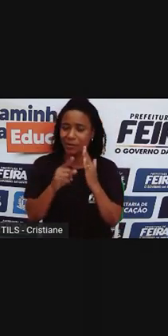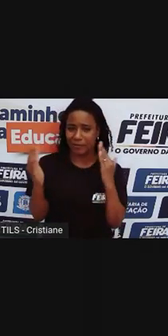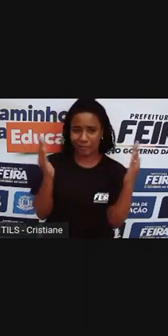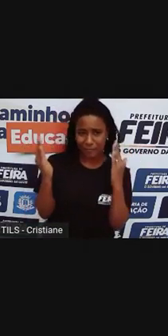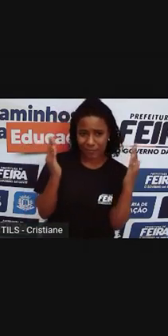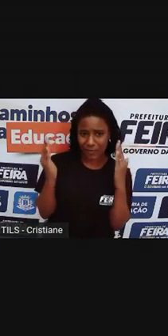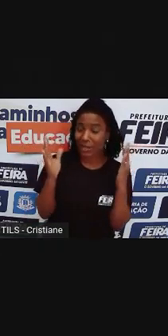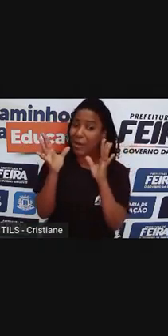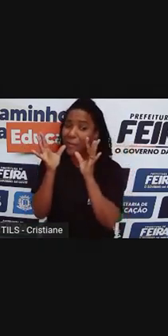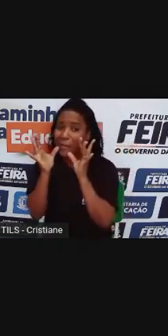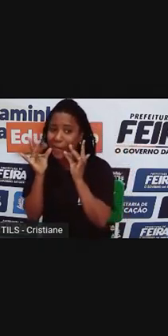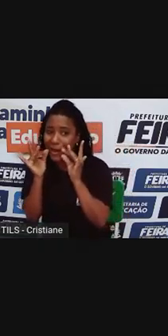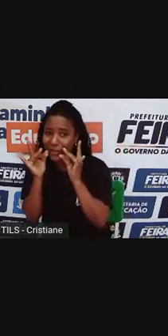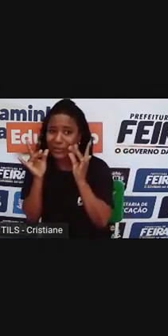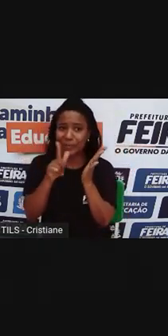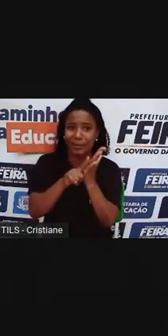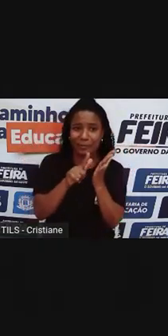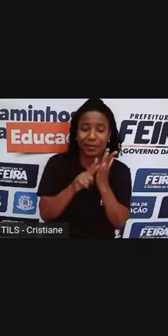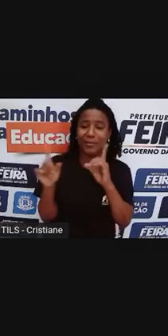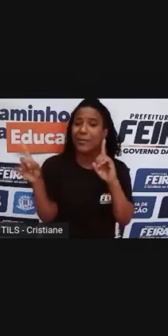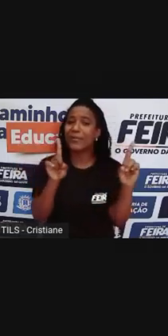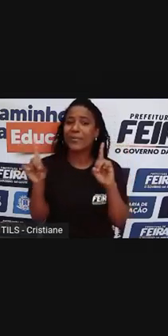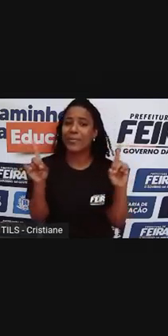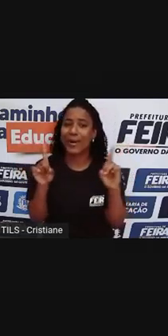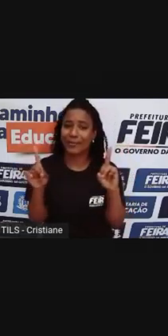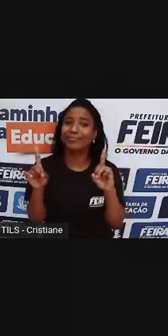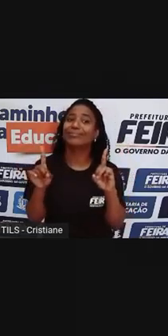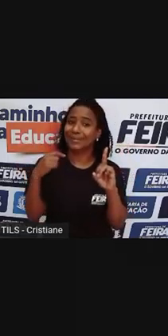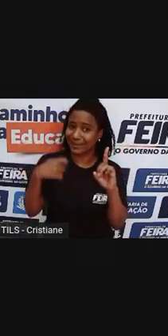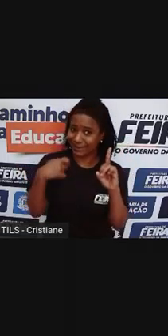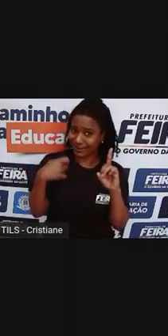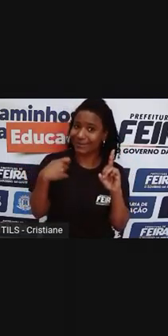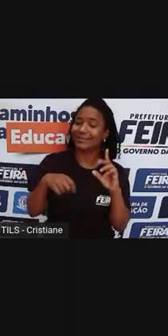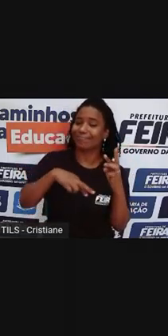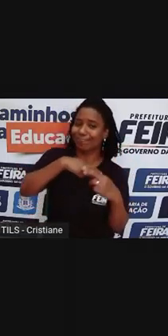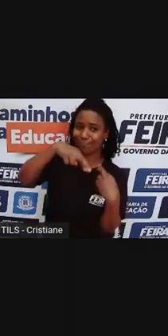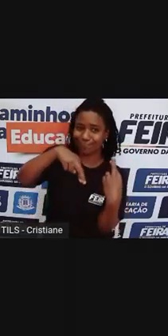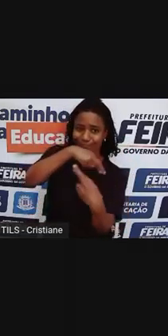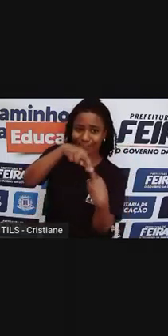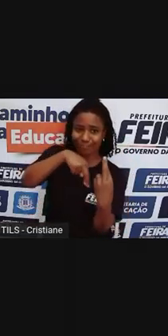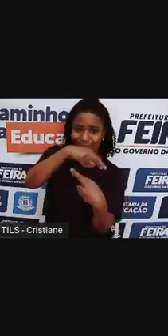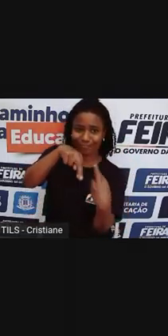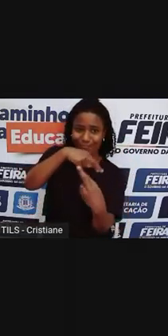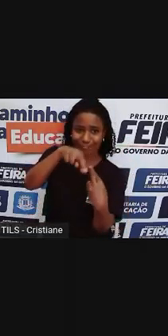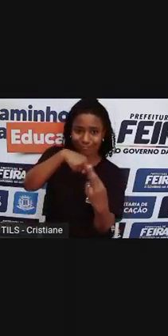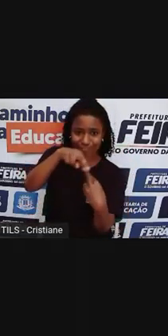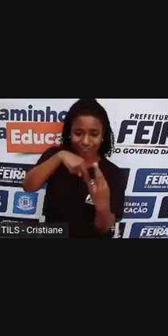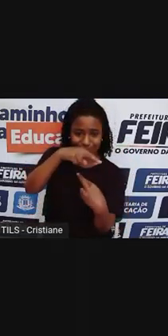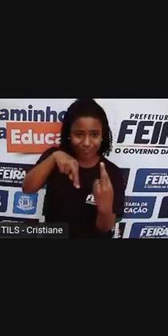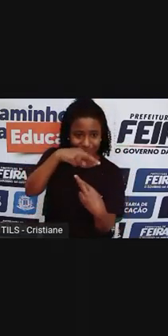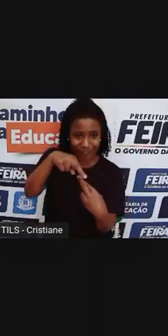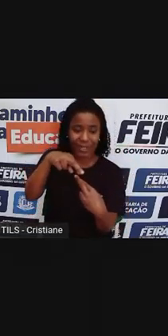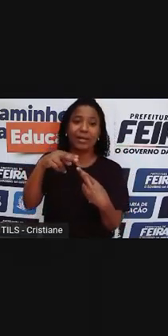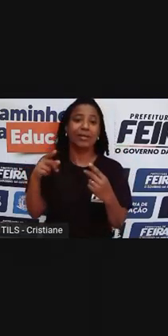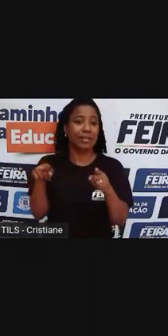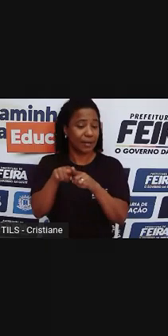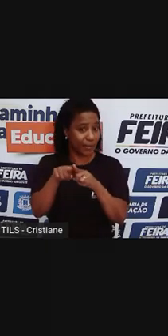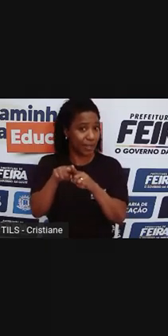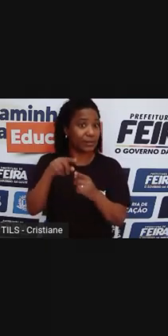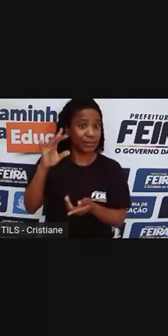no ambiente e que beneficia a sociedade. Pesquise sobre isso. Usando corretamente produtos mais duráveis, com embalagens na medida certa